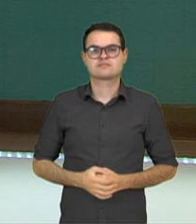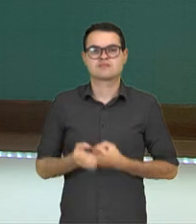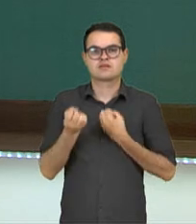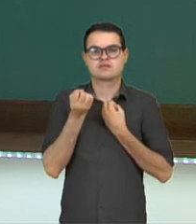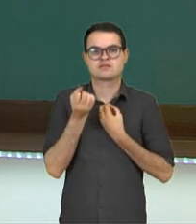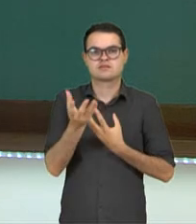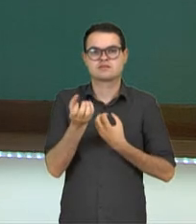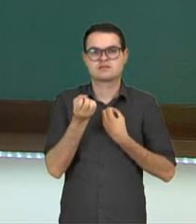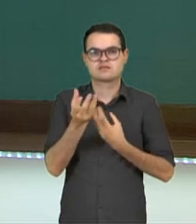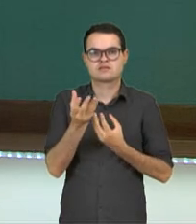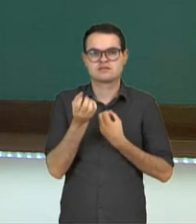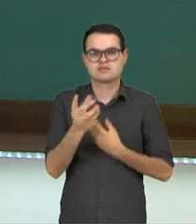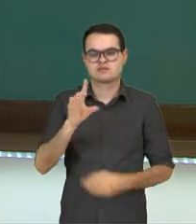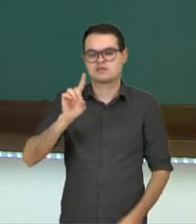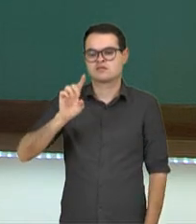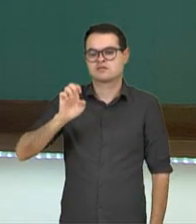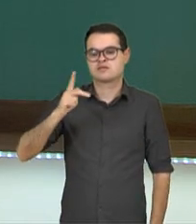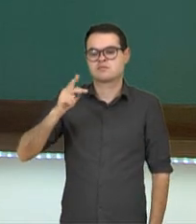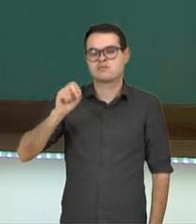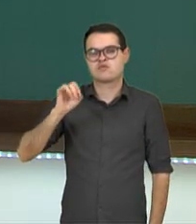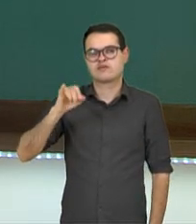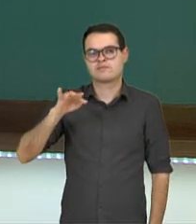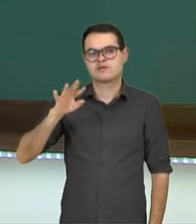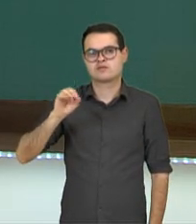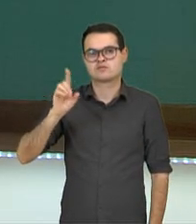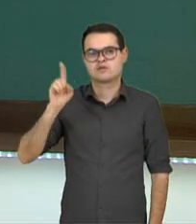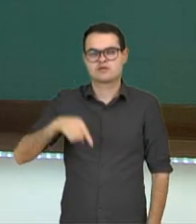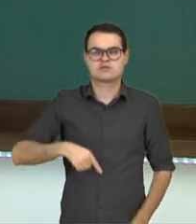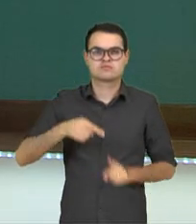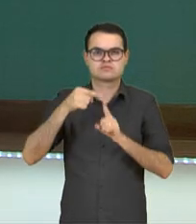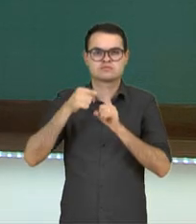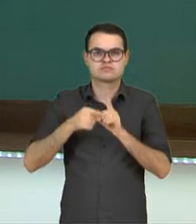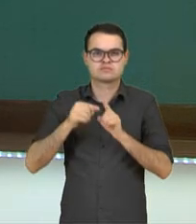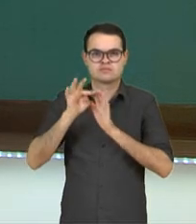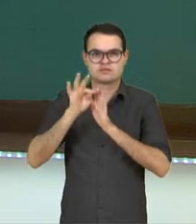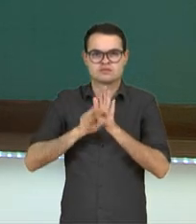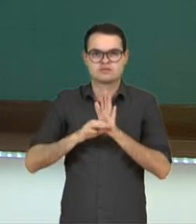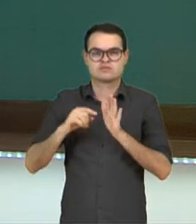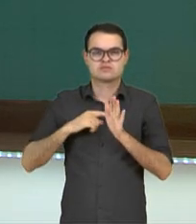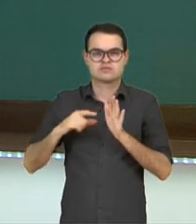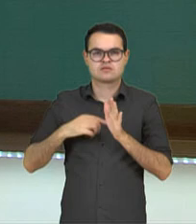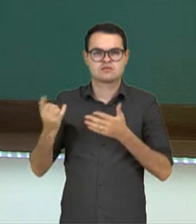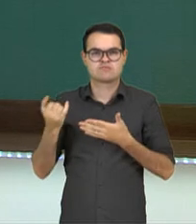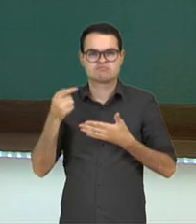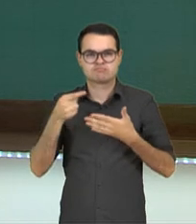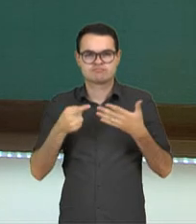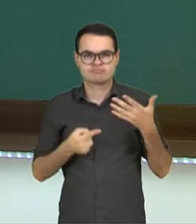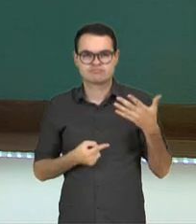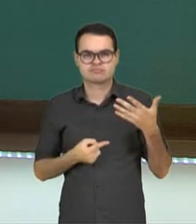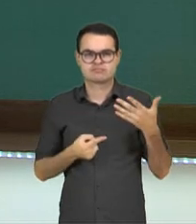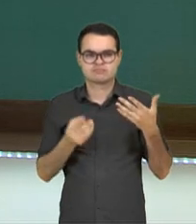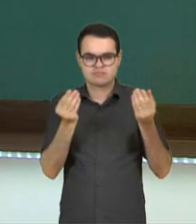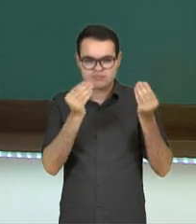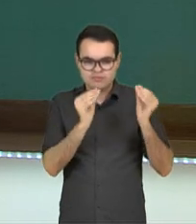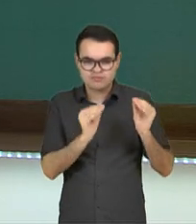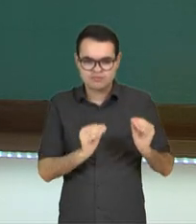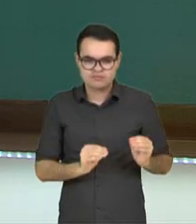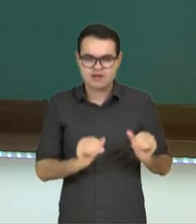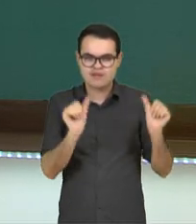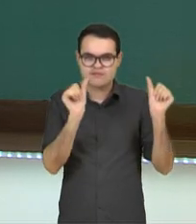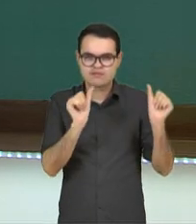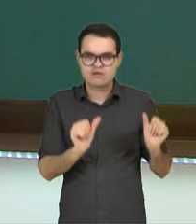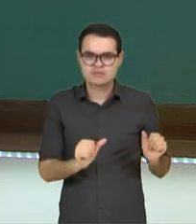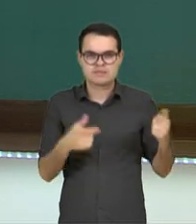Depoimento, gente. Por ser um tipo de texto, ele tem os elementos, né, composicionais. Para ser um depoimento, ele